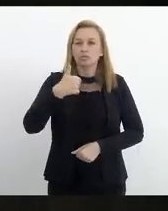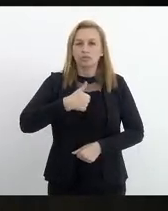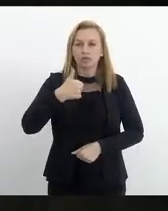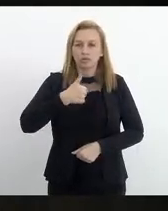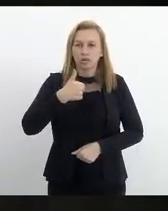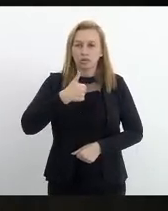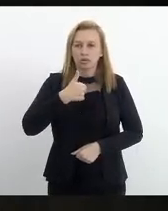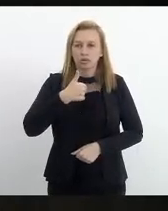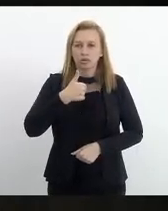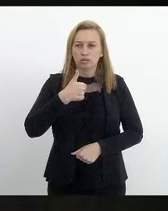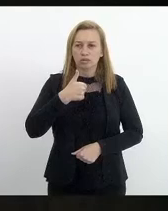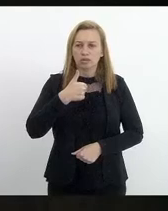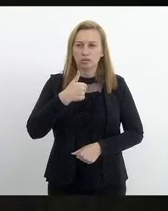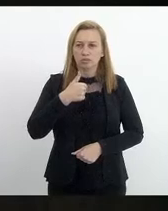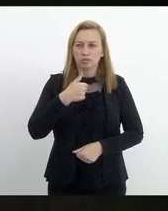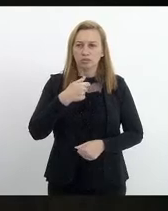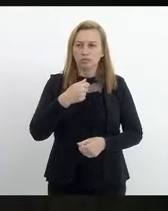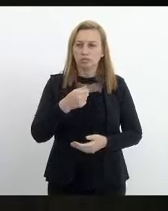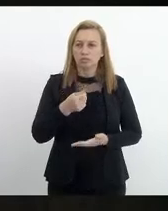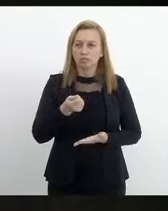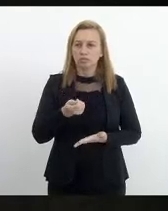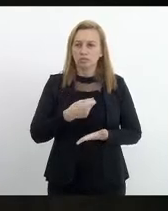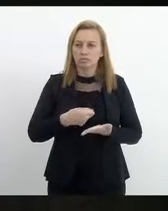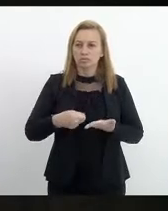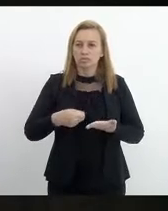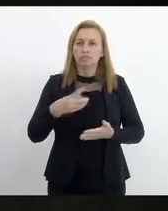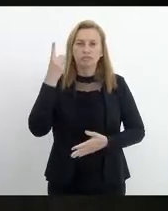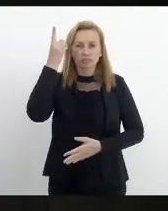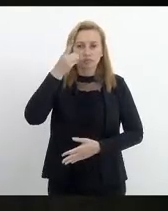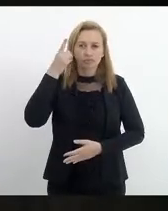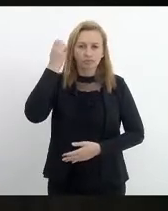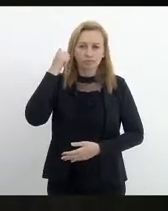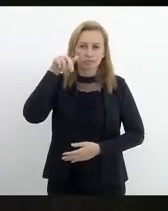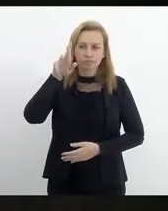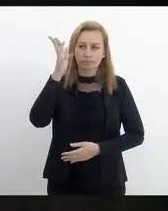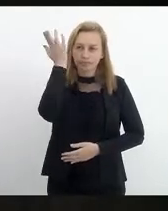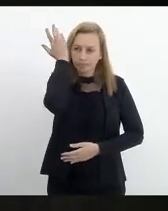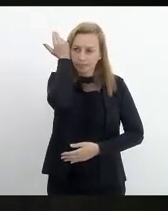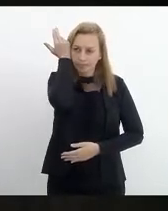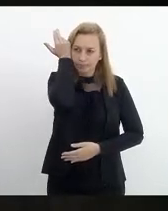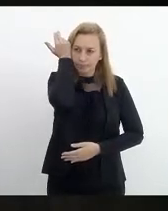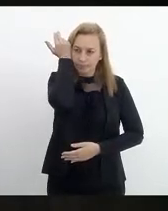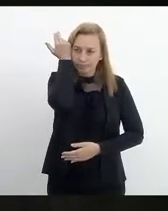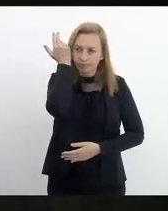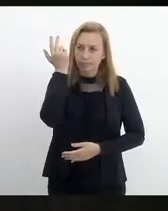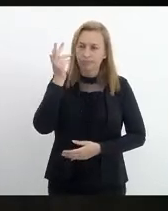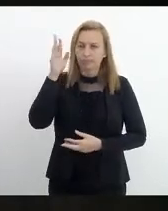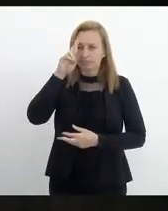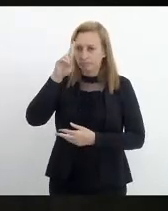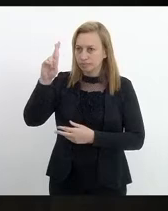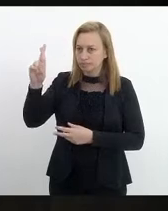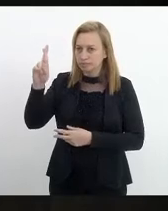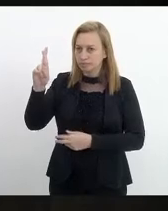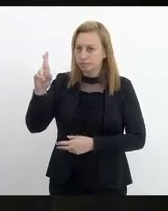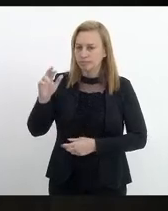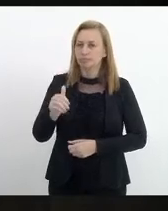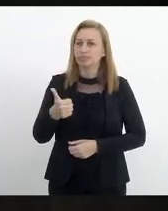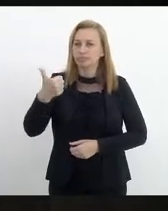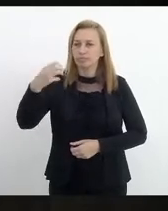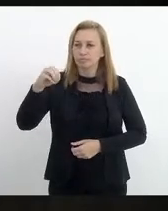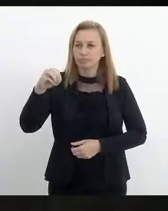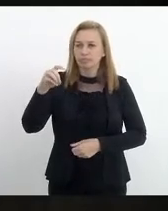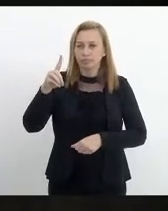orador inscrito é o deputado Eliomar Coelho vossa excelência' dispõe